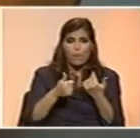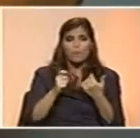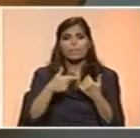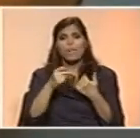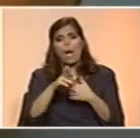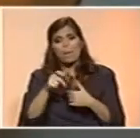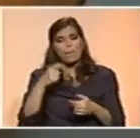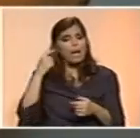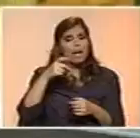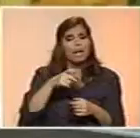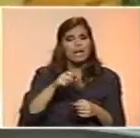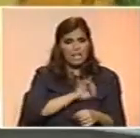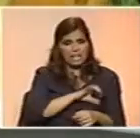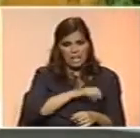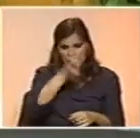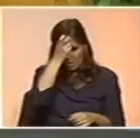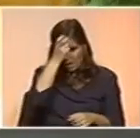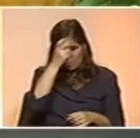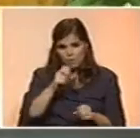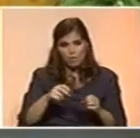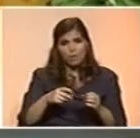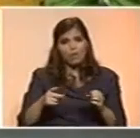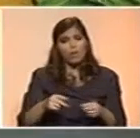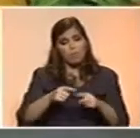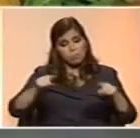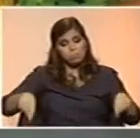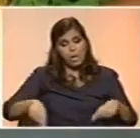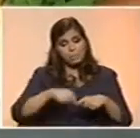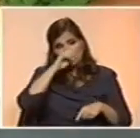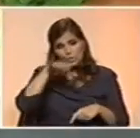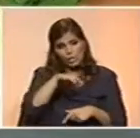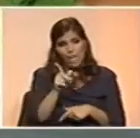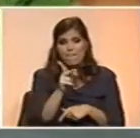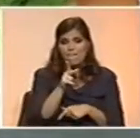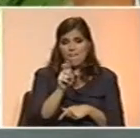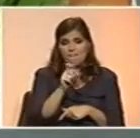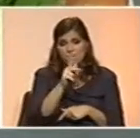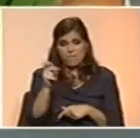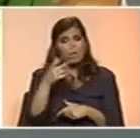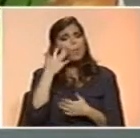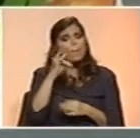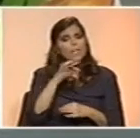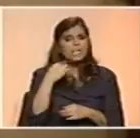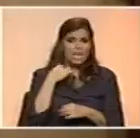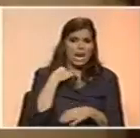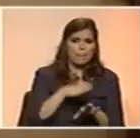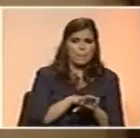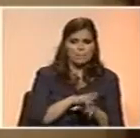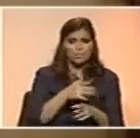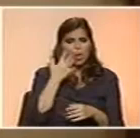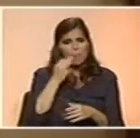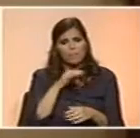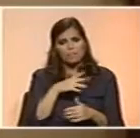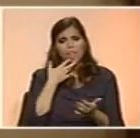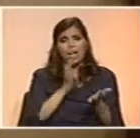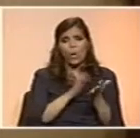um prato principal chamado Jardim da Eva. Normalmente quem come carne e peixe não varia muito do arroz,